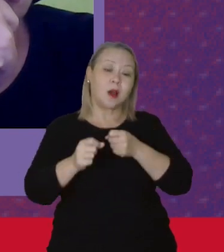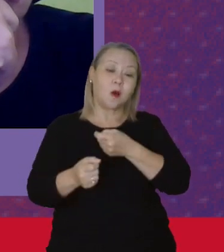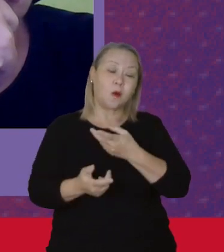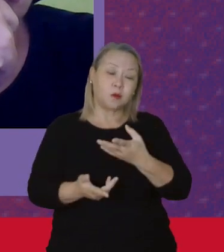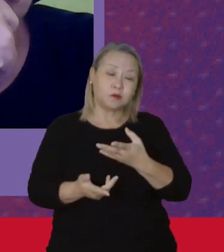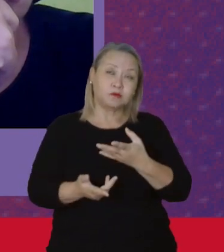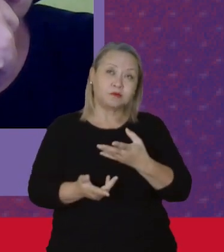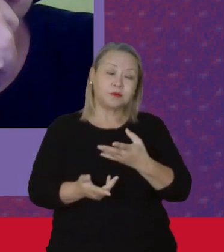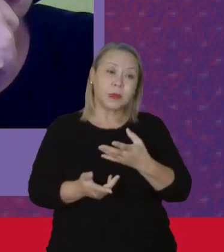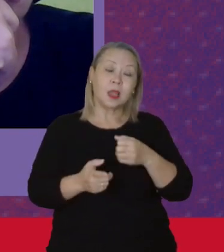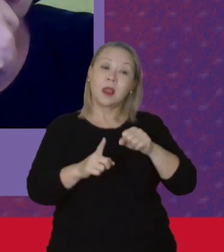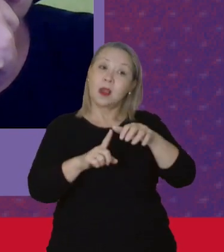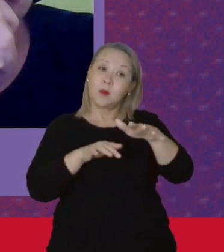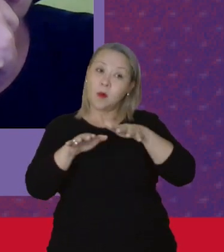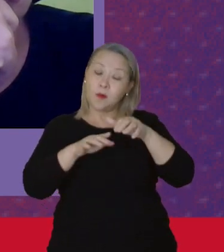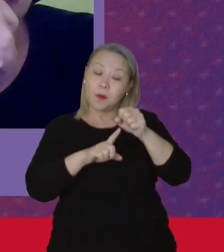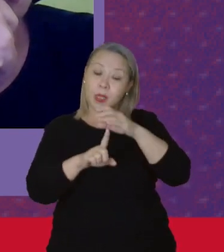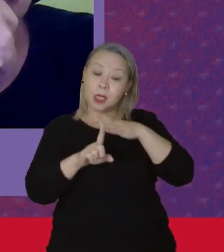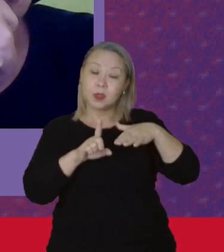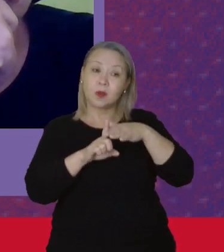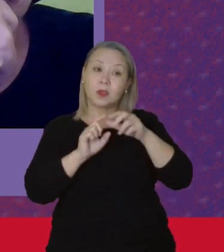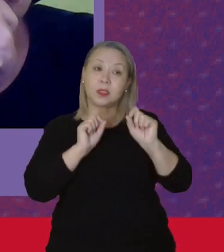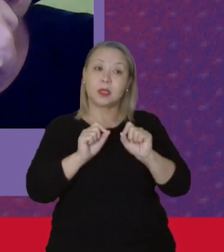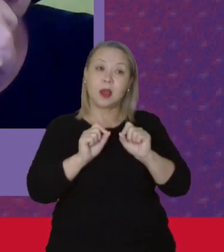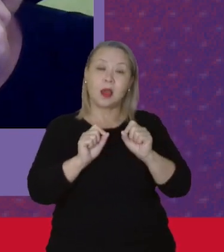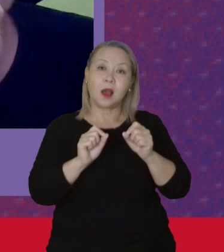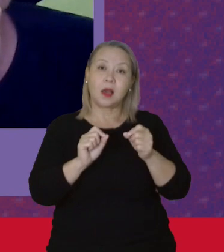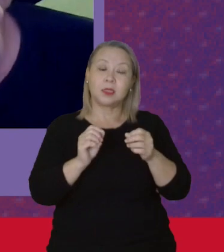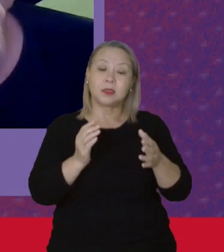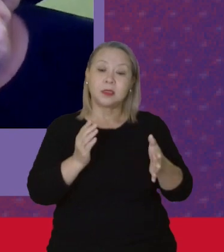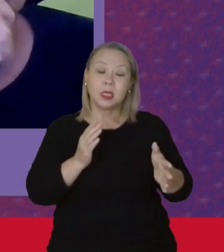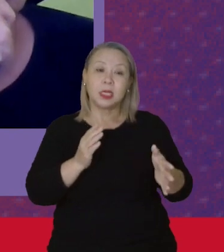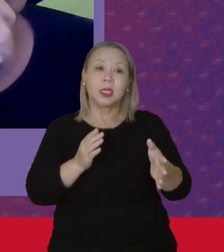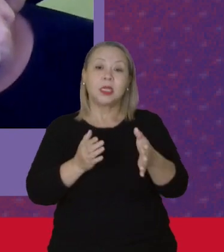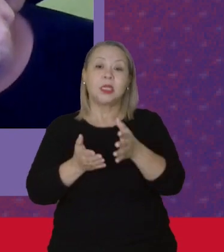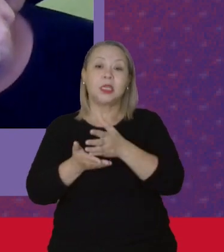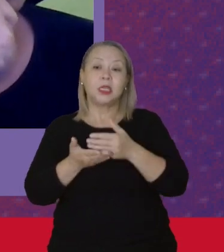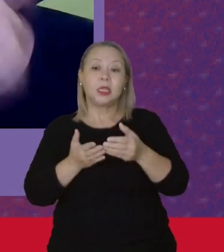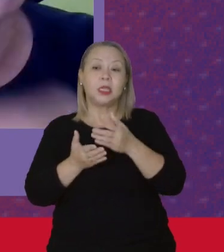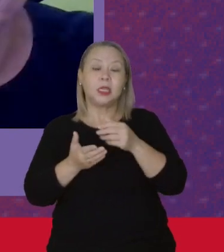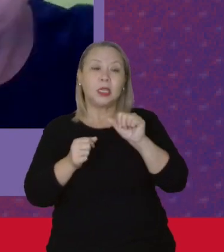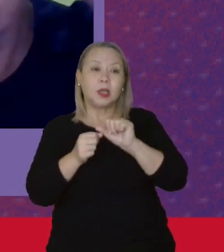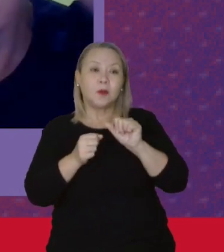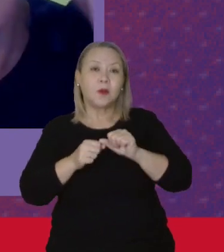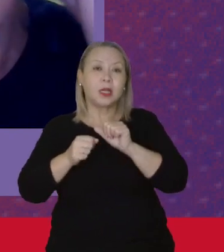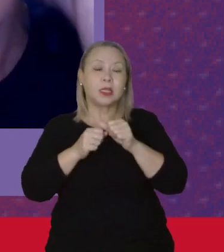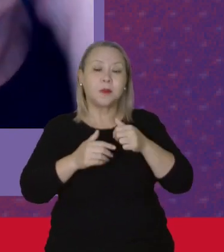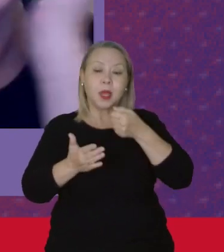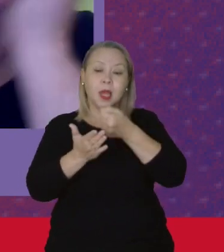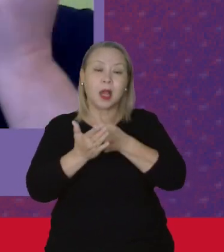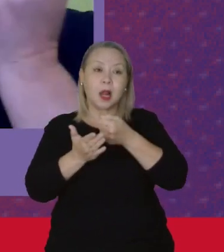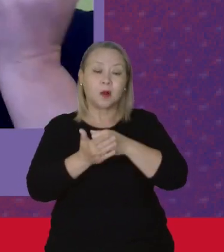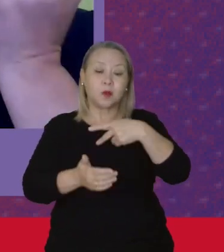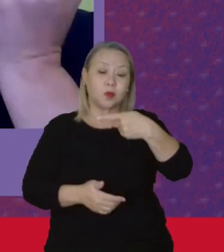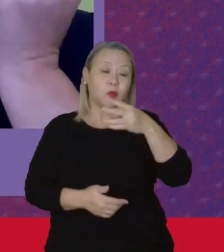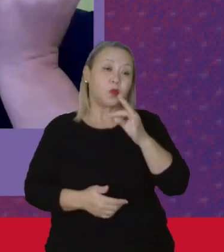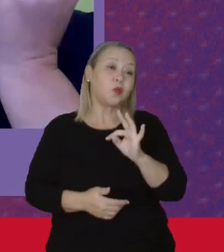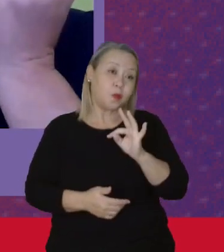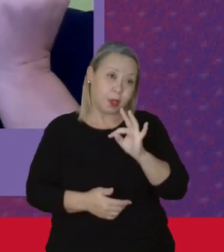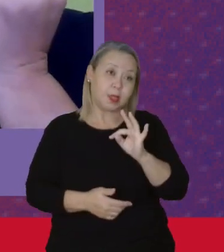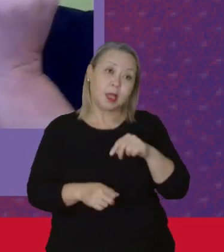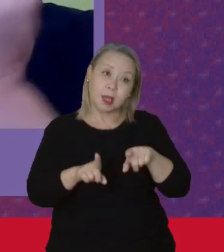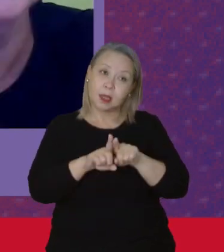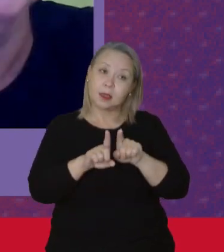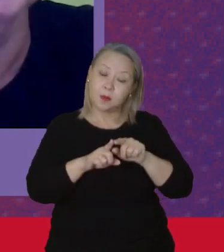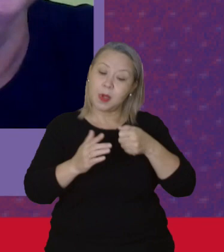movimentos sociais que compõem, que sempre compuseram e compõem também a luta do Partido dos Trabalhadores